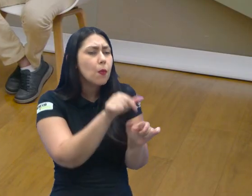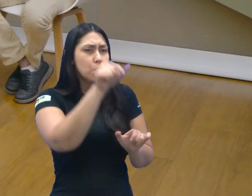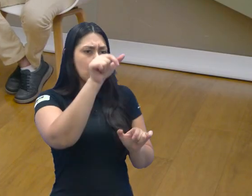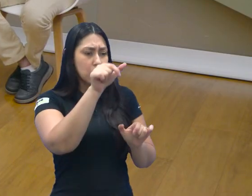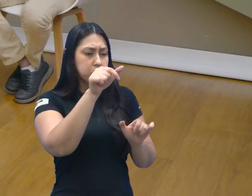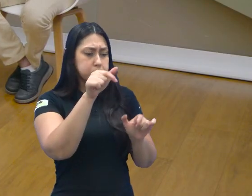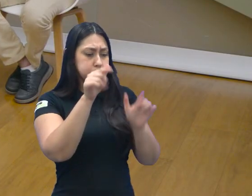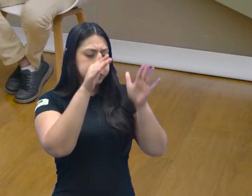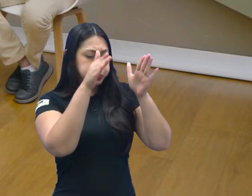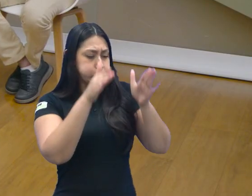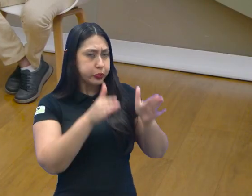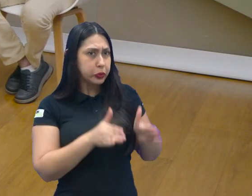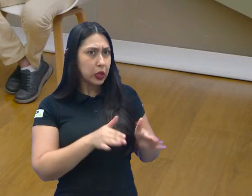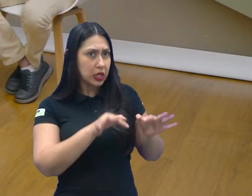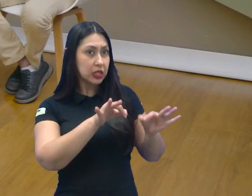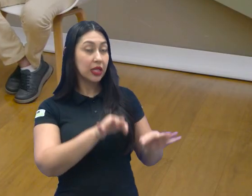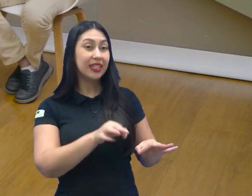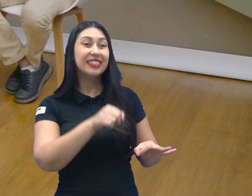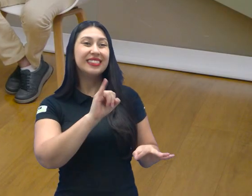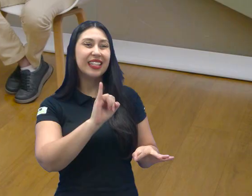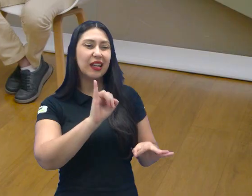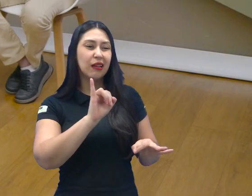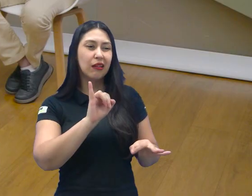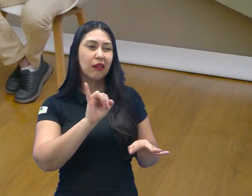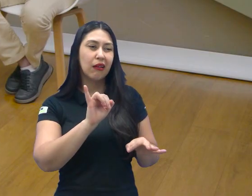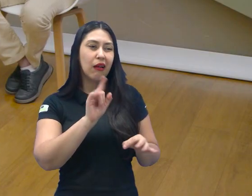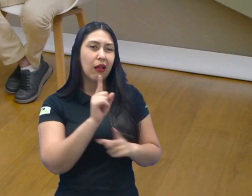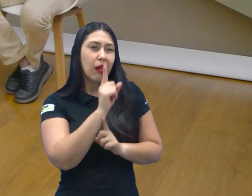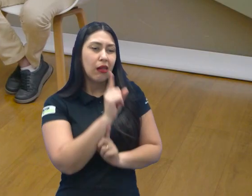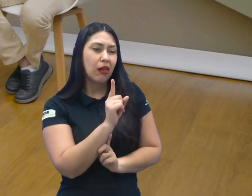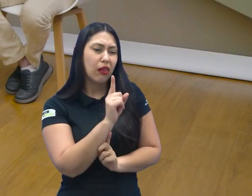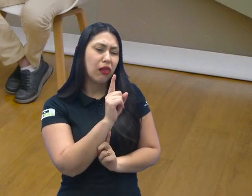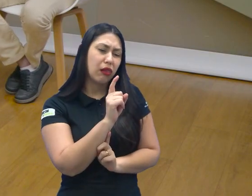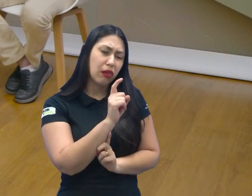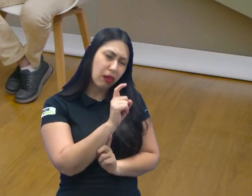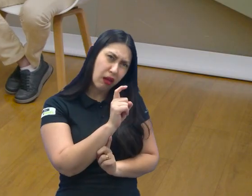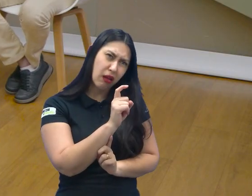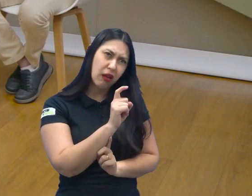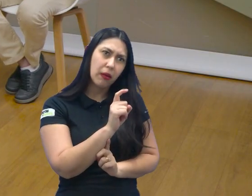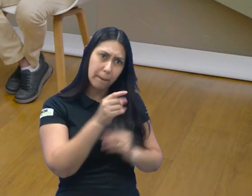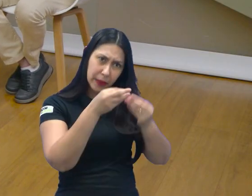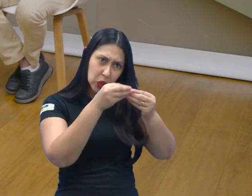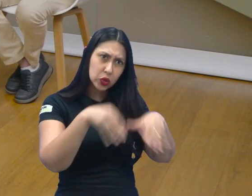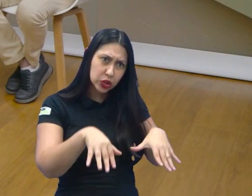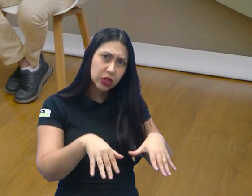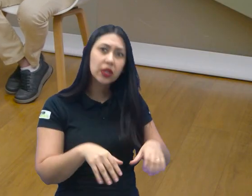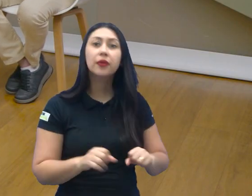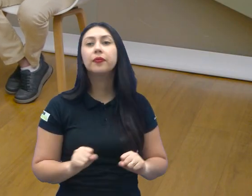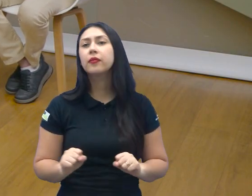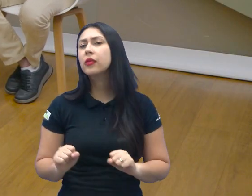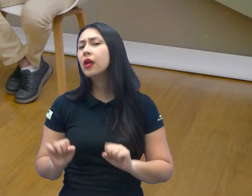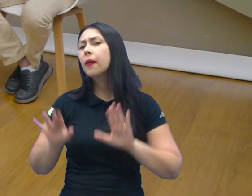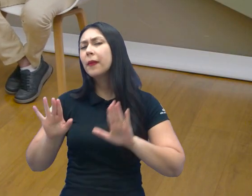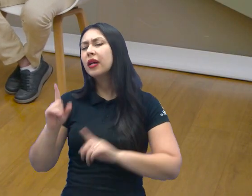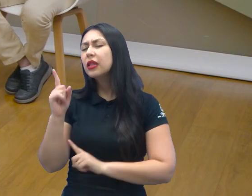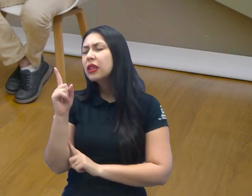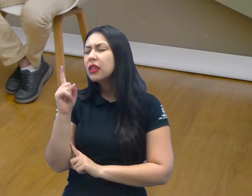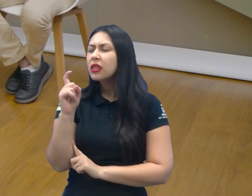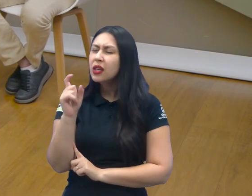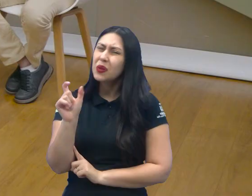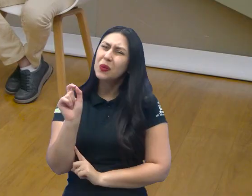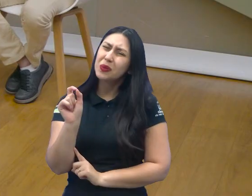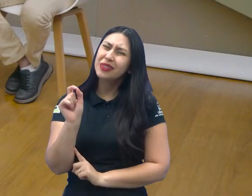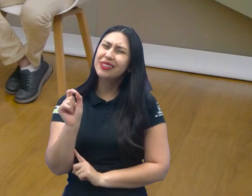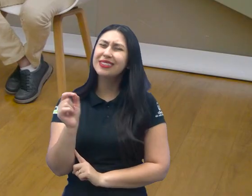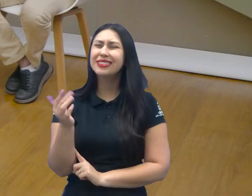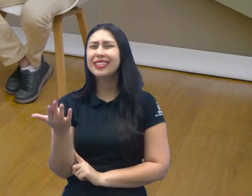ouvi falar que uma postura incorreta pode prejudicar também a saúde dos nossos pés. que você chama de postura? É difícil, É.